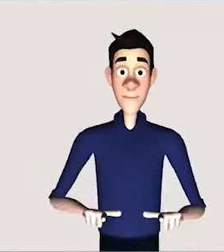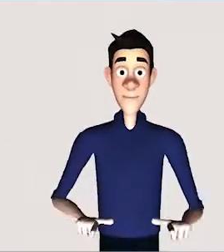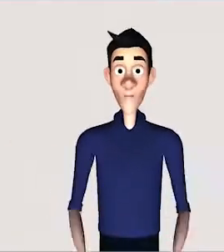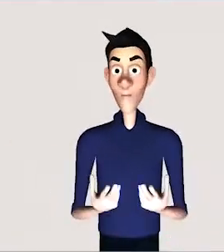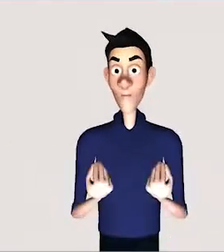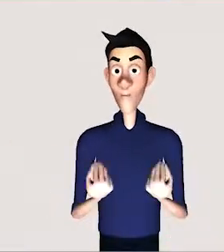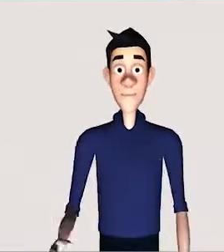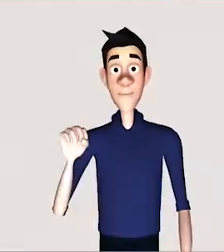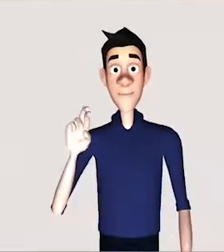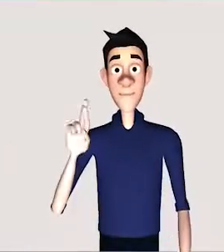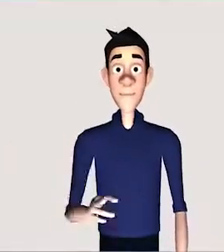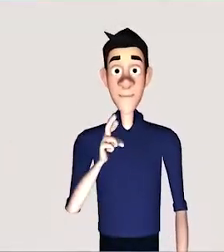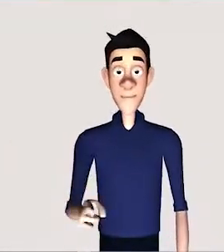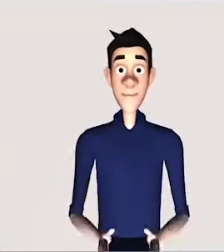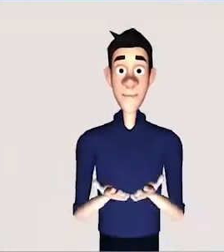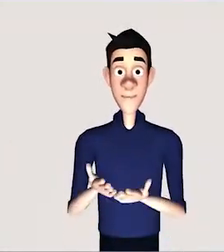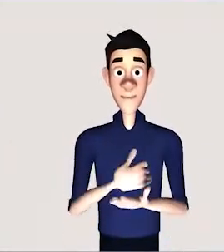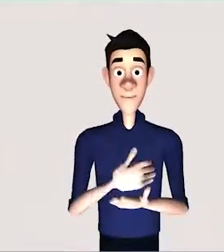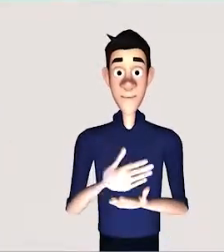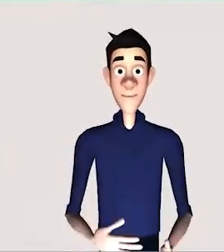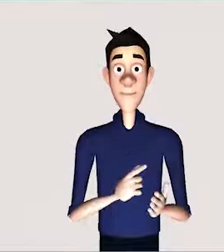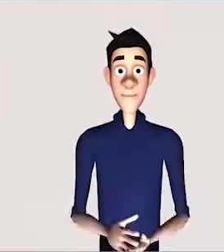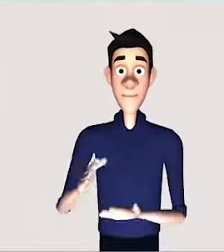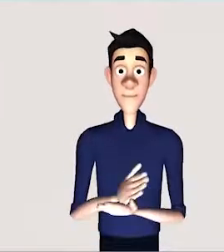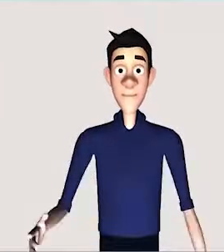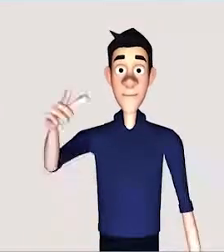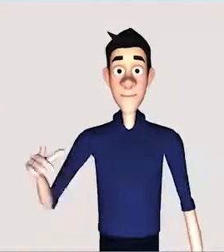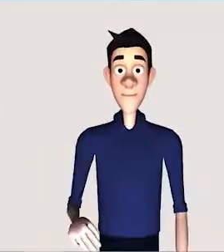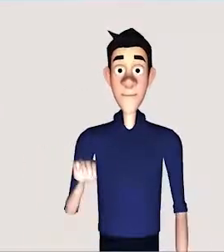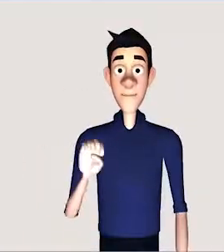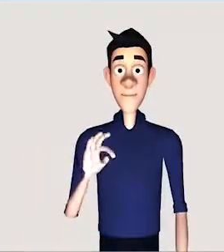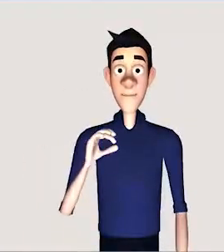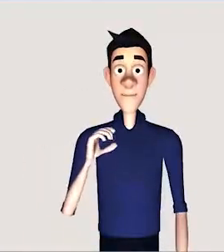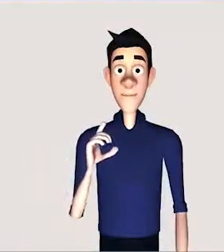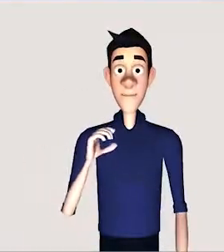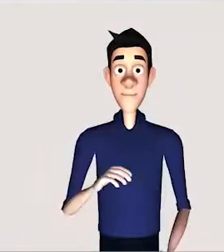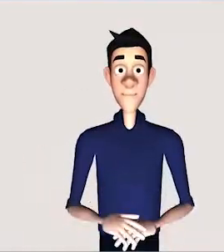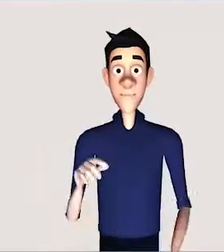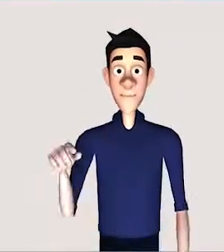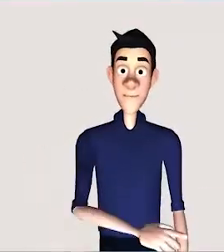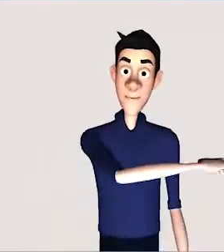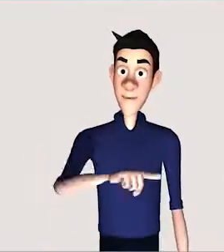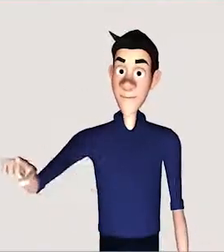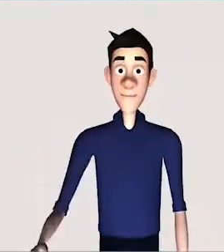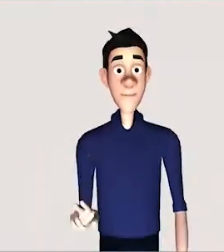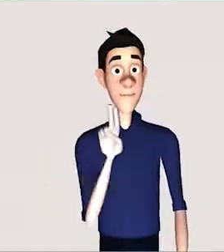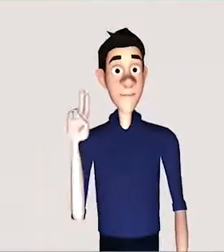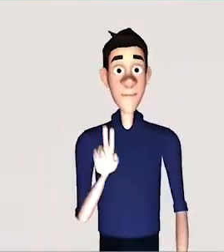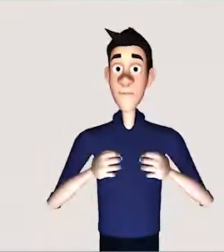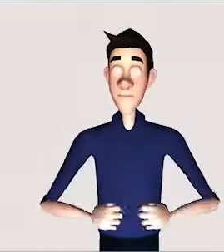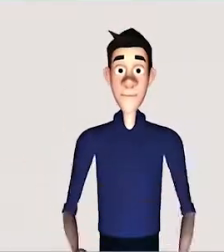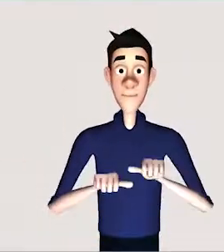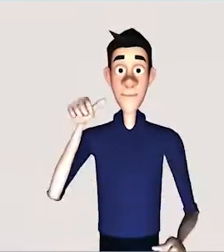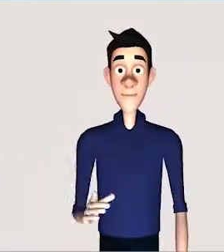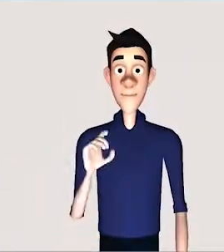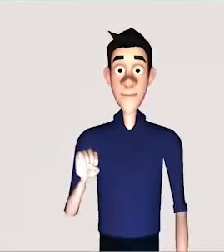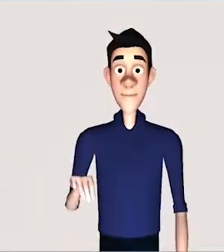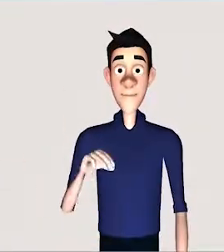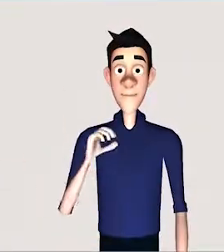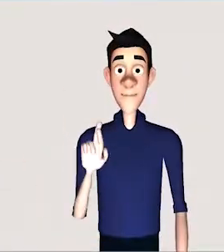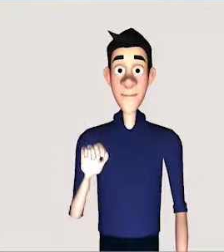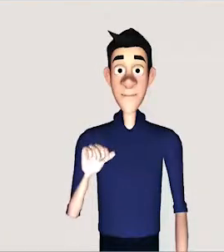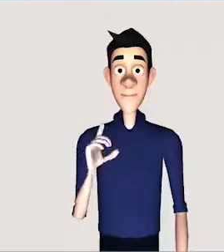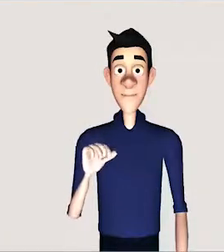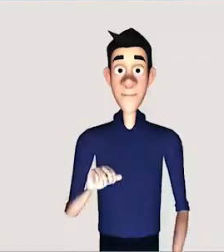vez que se você coloca mais de 3 ou 4 variáveis, esse trabalho, tanto da pessoa responder no livro